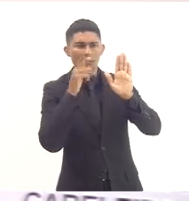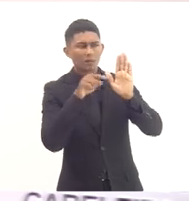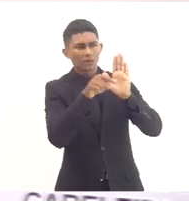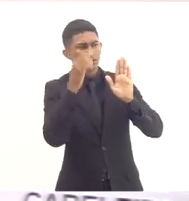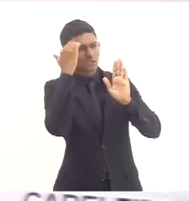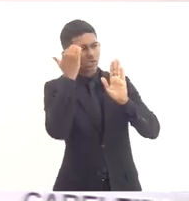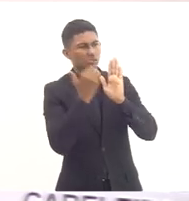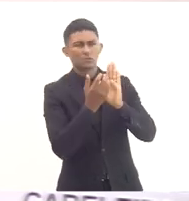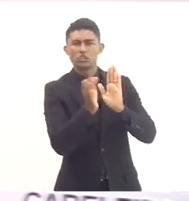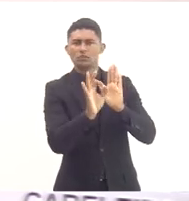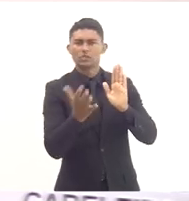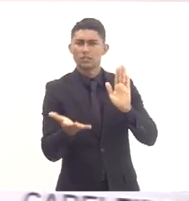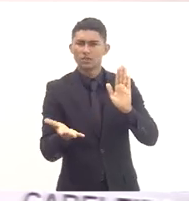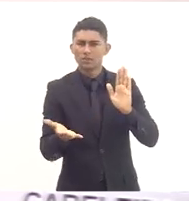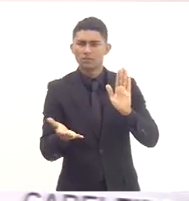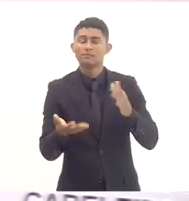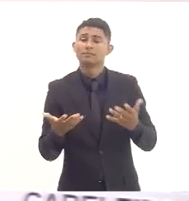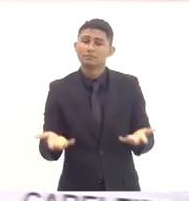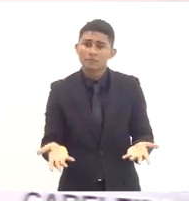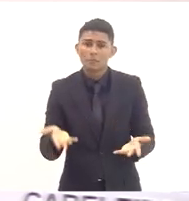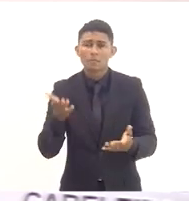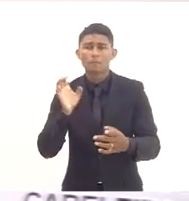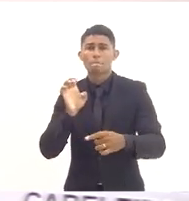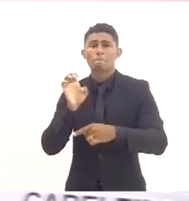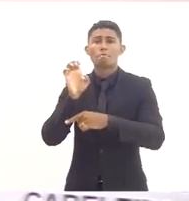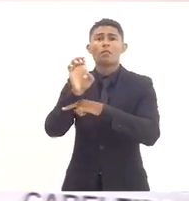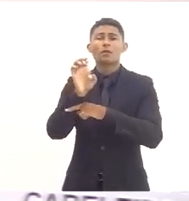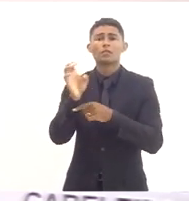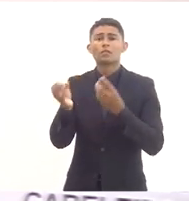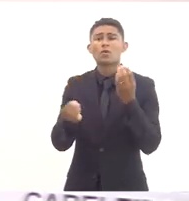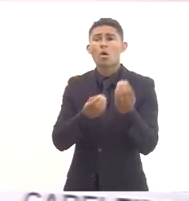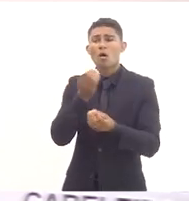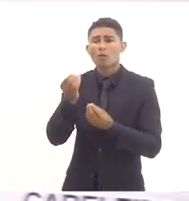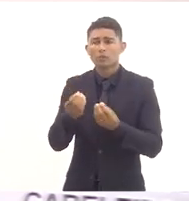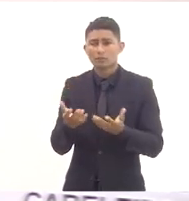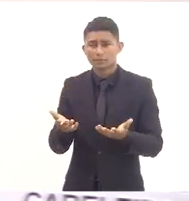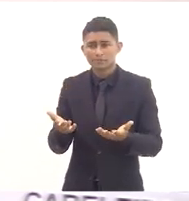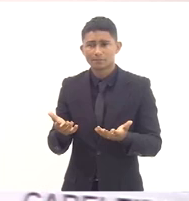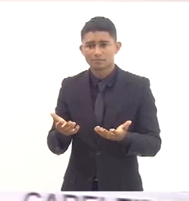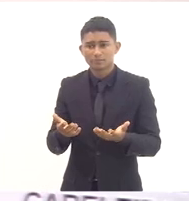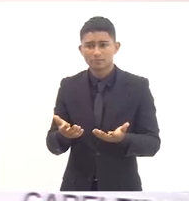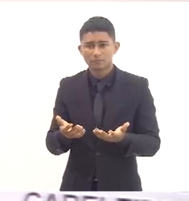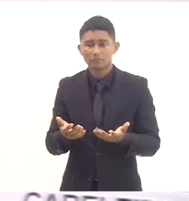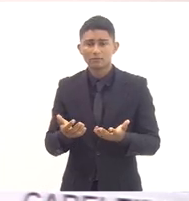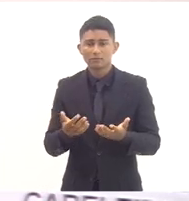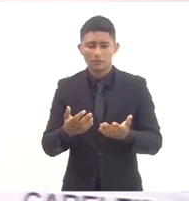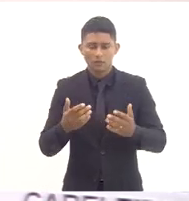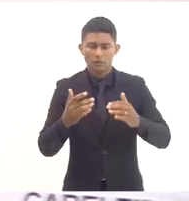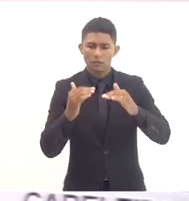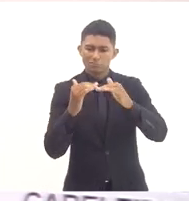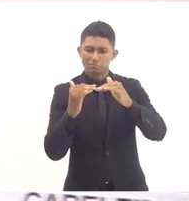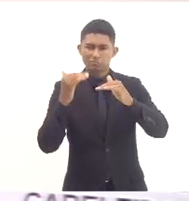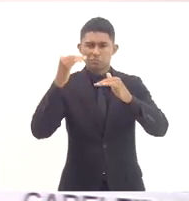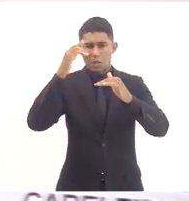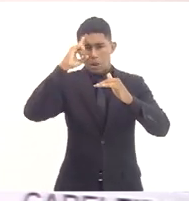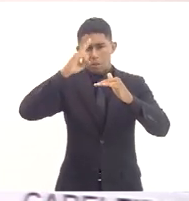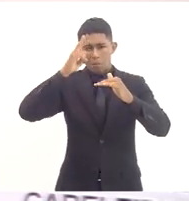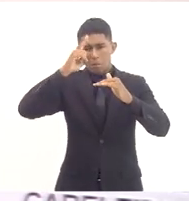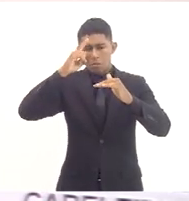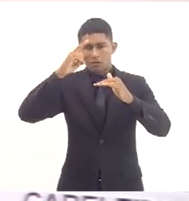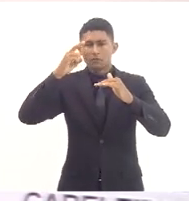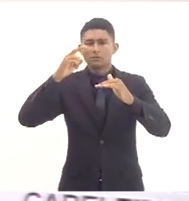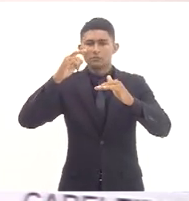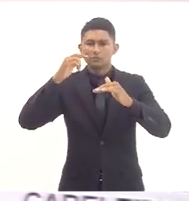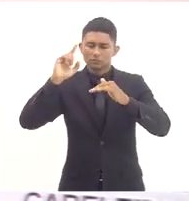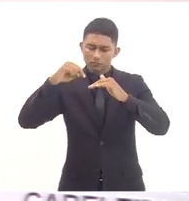E aí não tem como os estados fazer verticalmente de cima para baixo ele é pode fazer mas